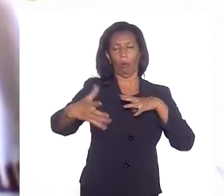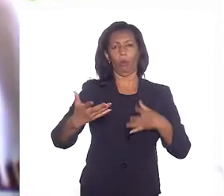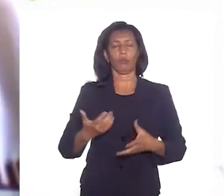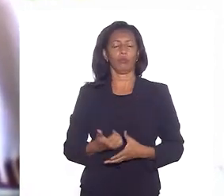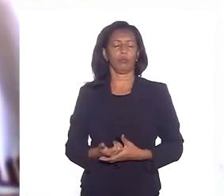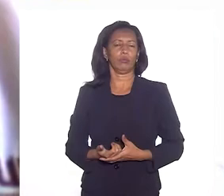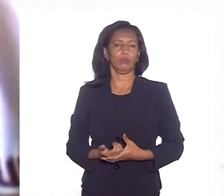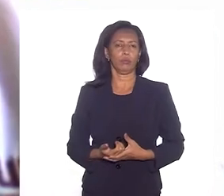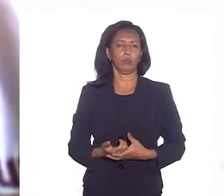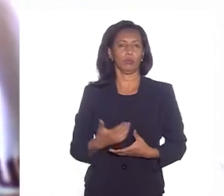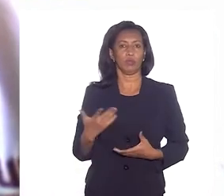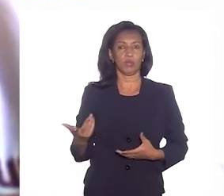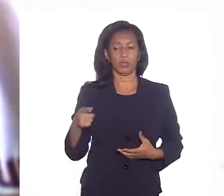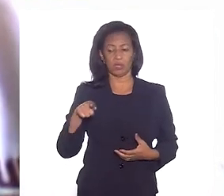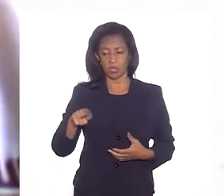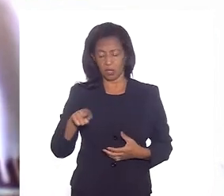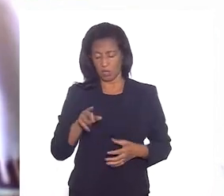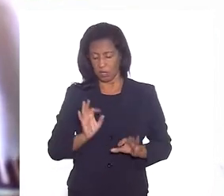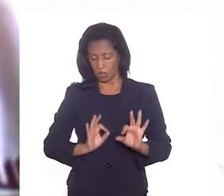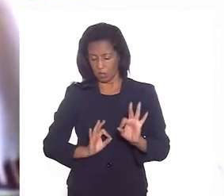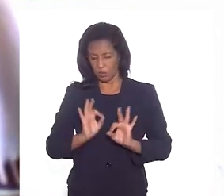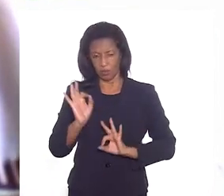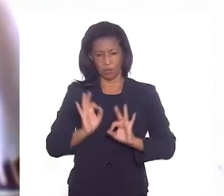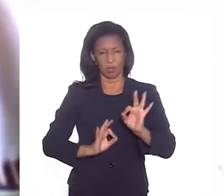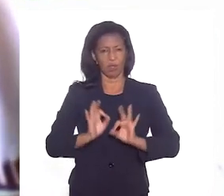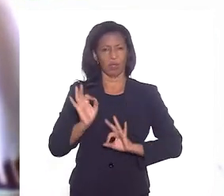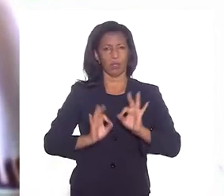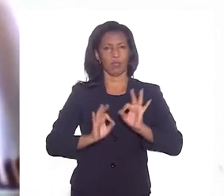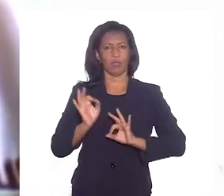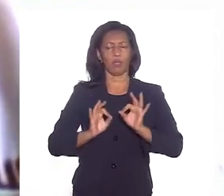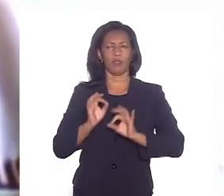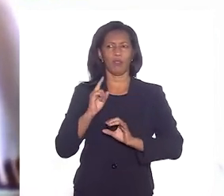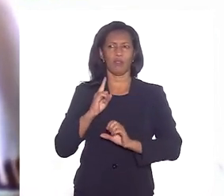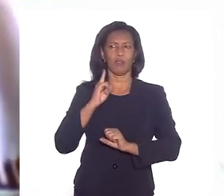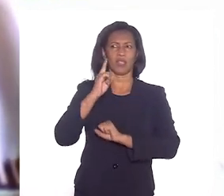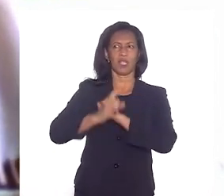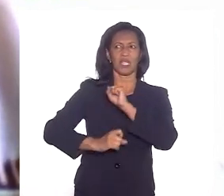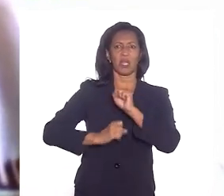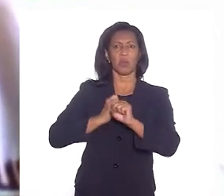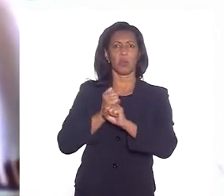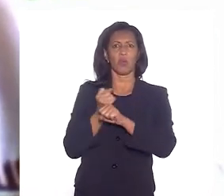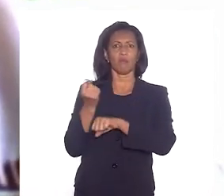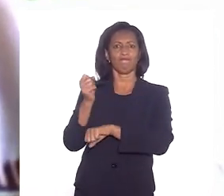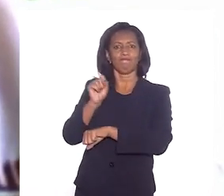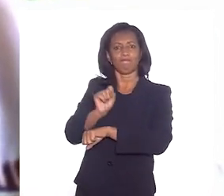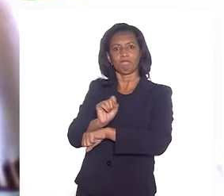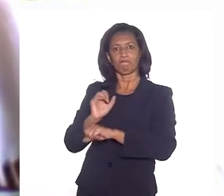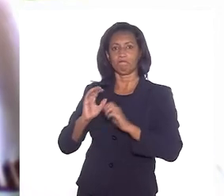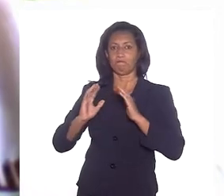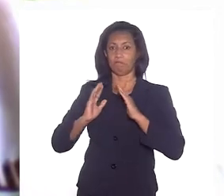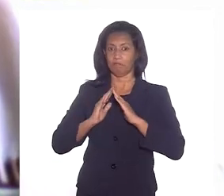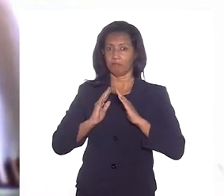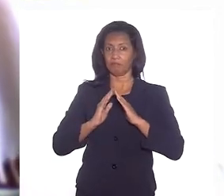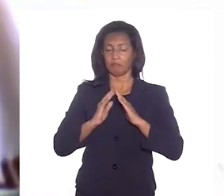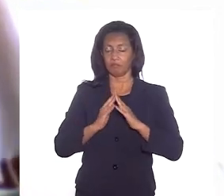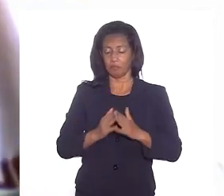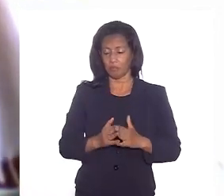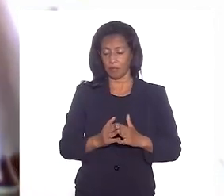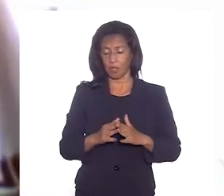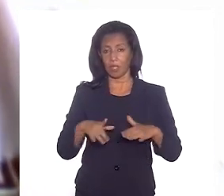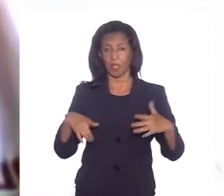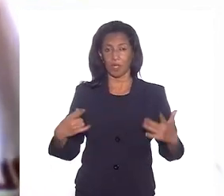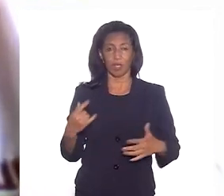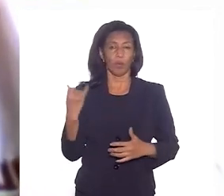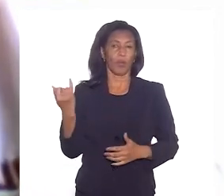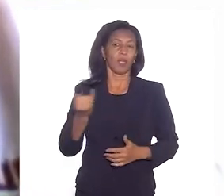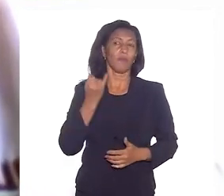início de 2020, eu saí de um restaurante e fiquei durante um ano parada em casa, né? E com